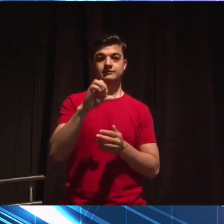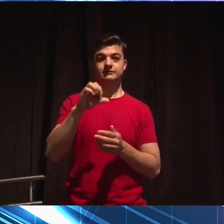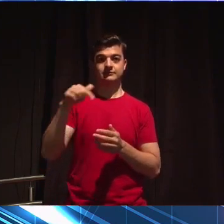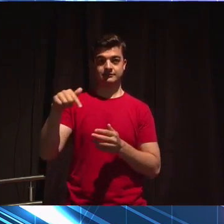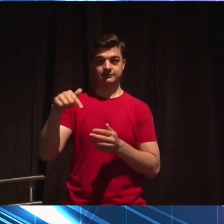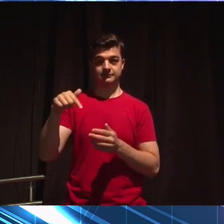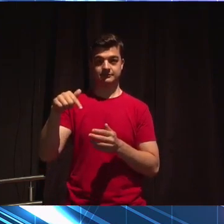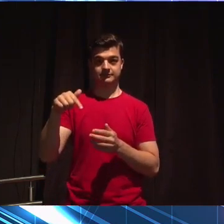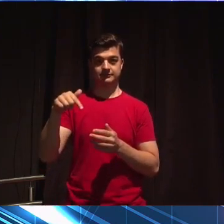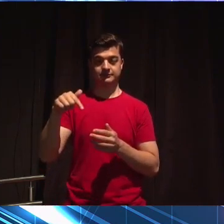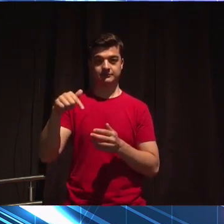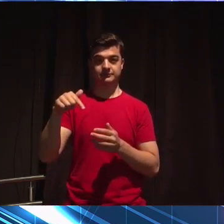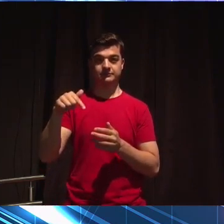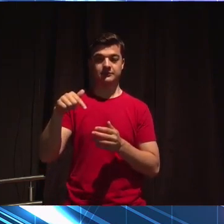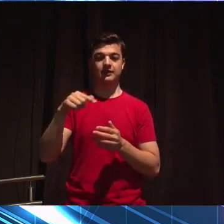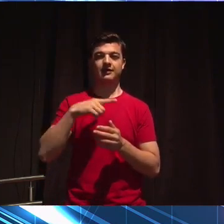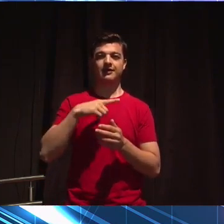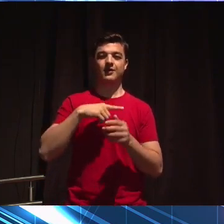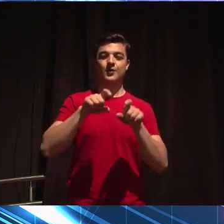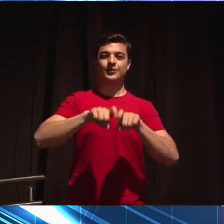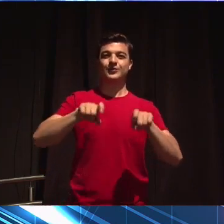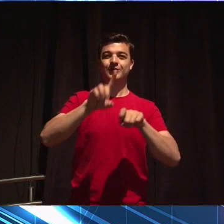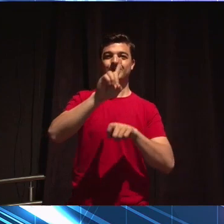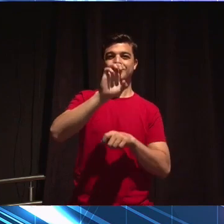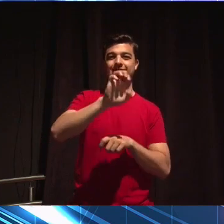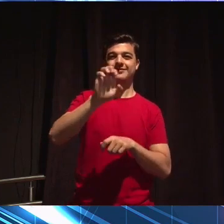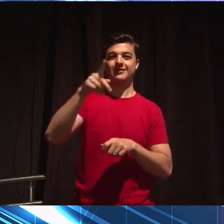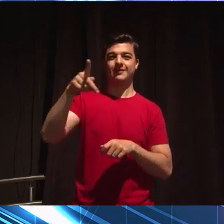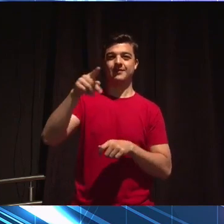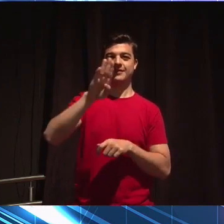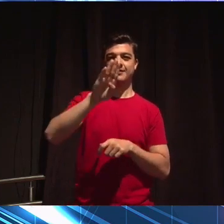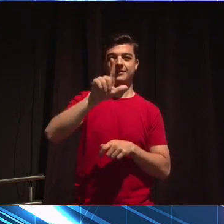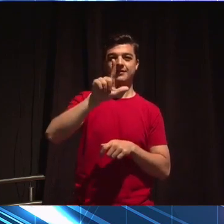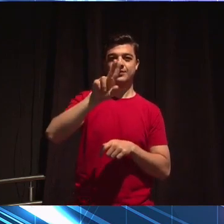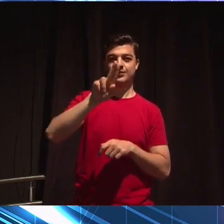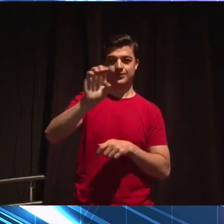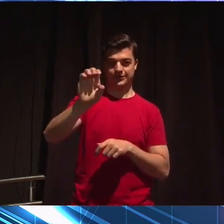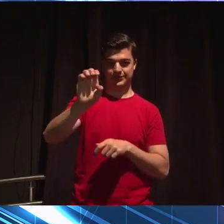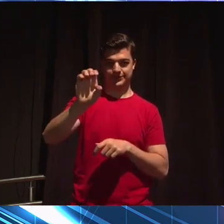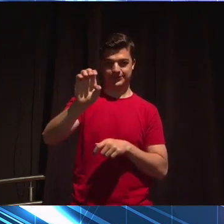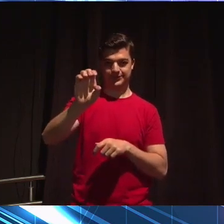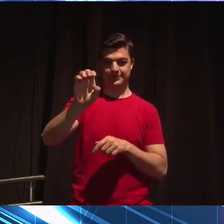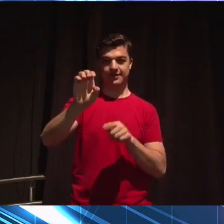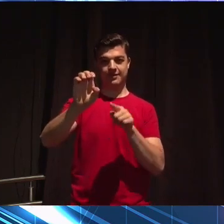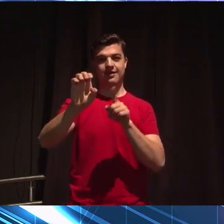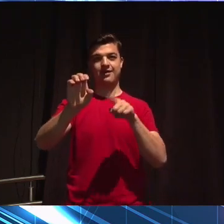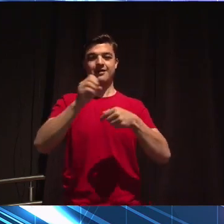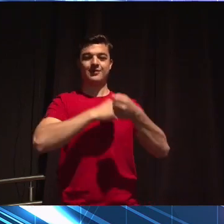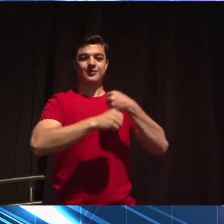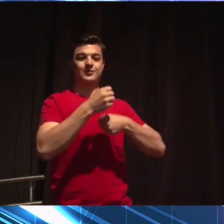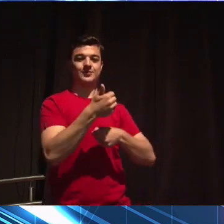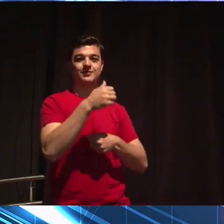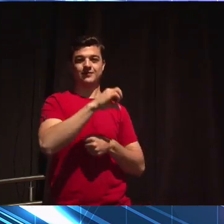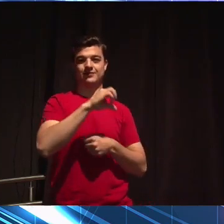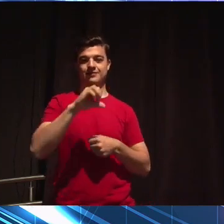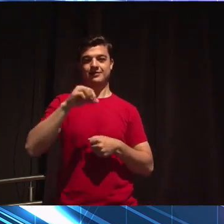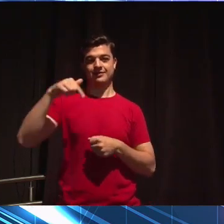Blue era um dos computadores com maior capacidade de processamento no mundo. 97. E,